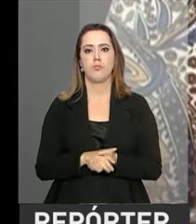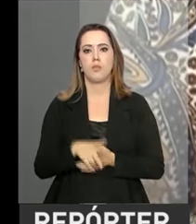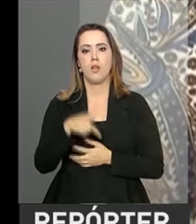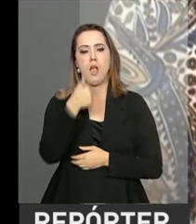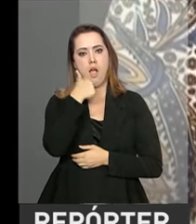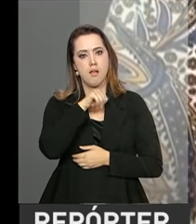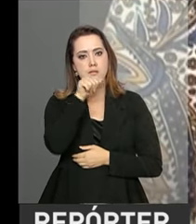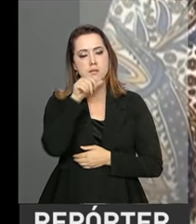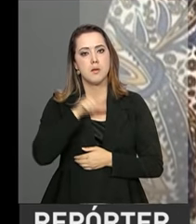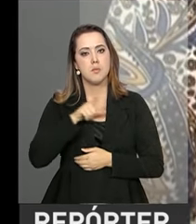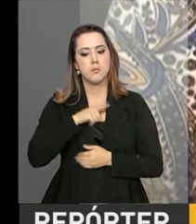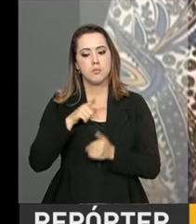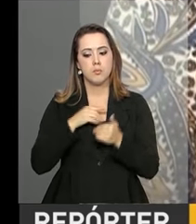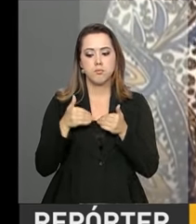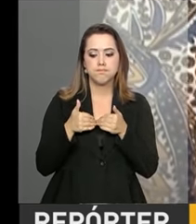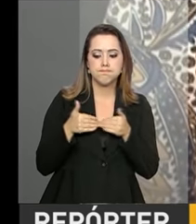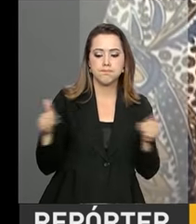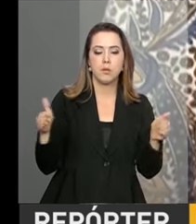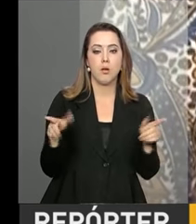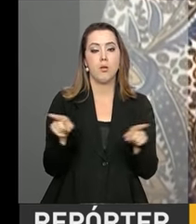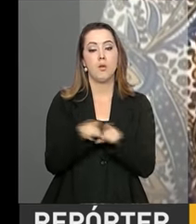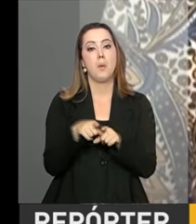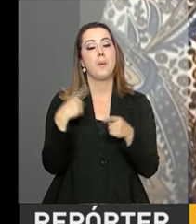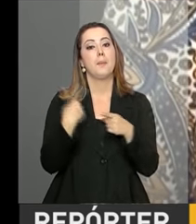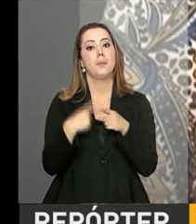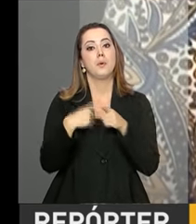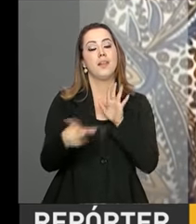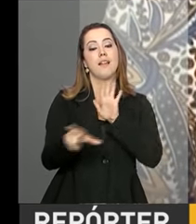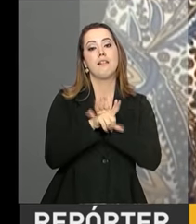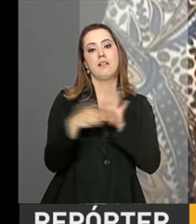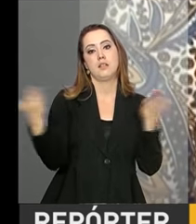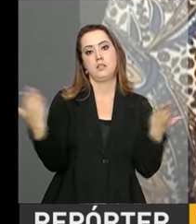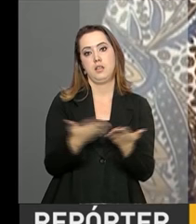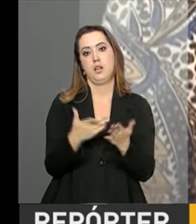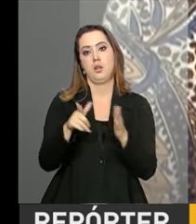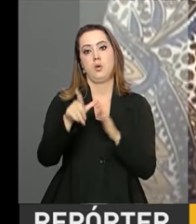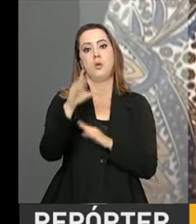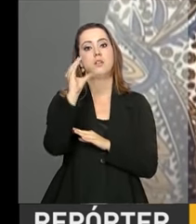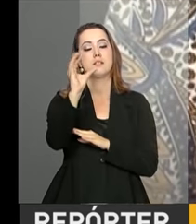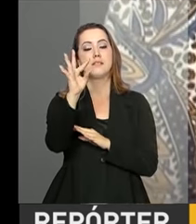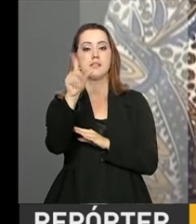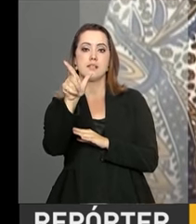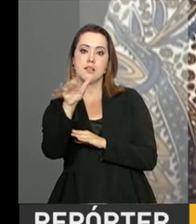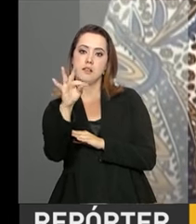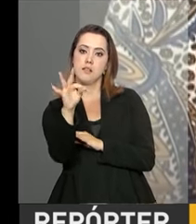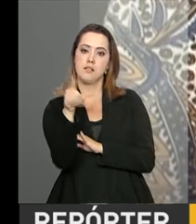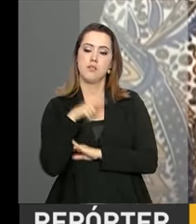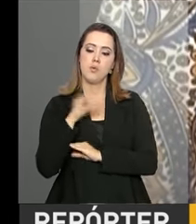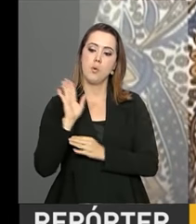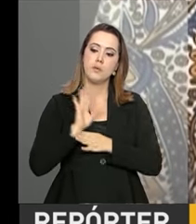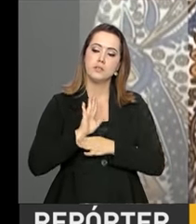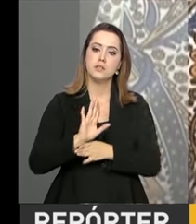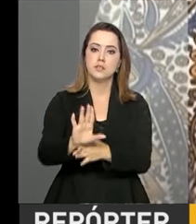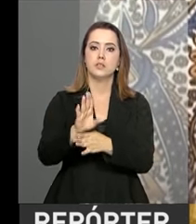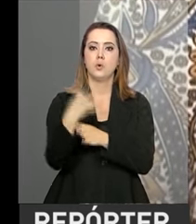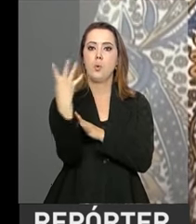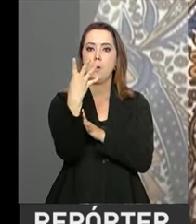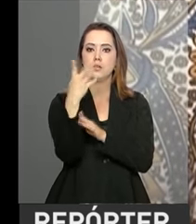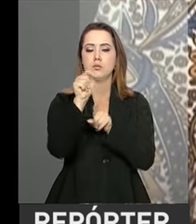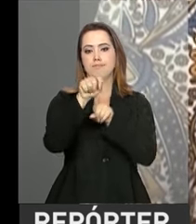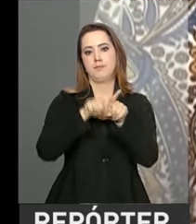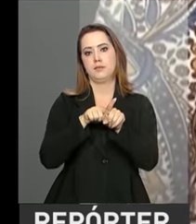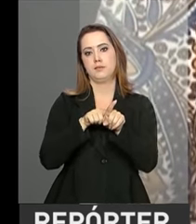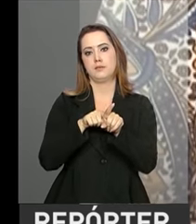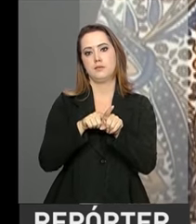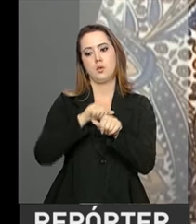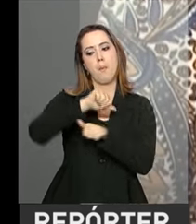terão a remuneração ampliada de 180 dias, pois a lei atualmente, né, a CLT, ela dá a licença de 4 meses,